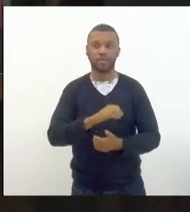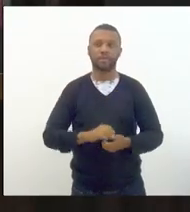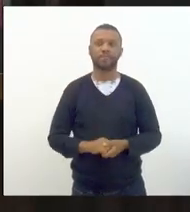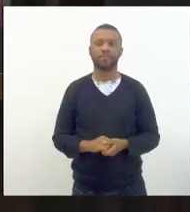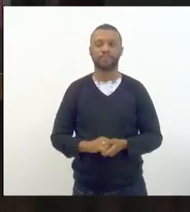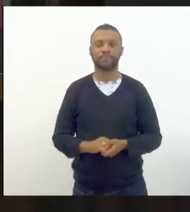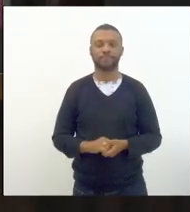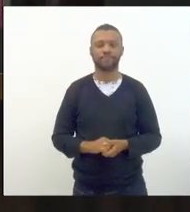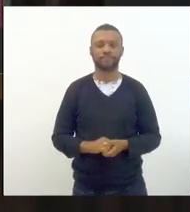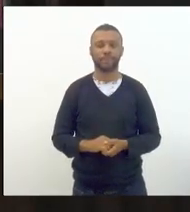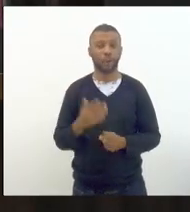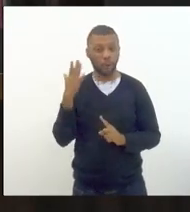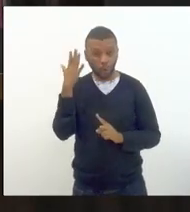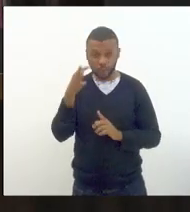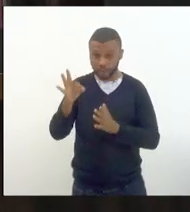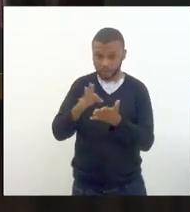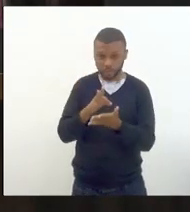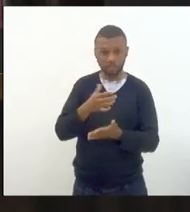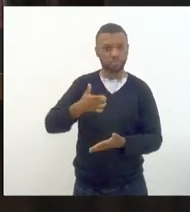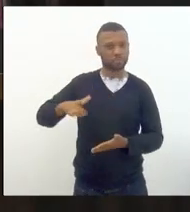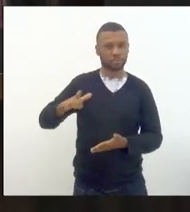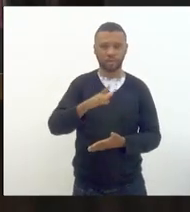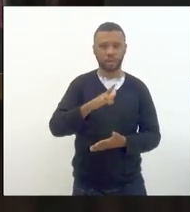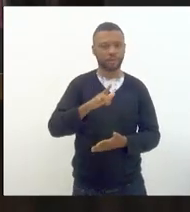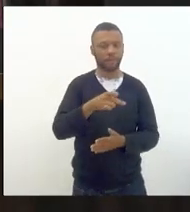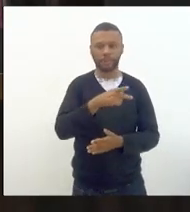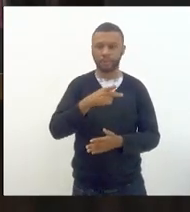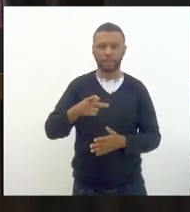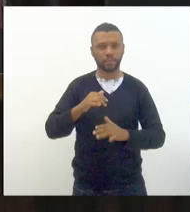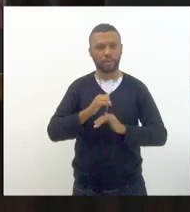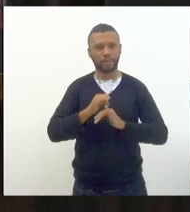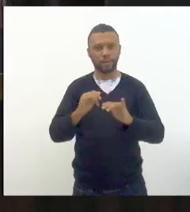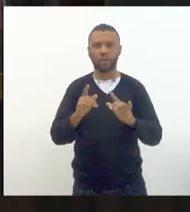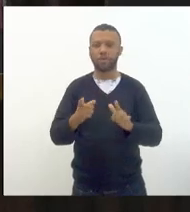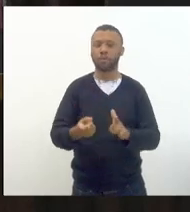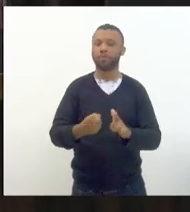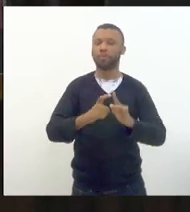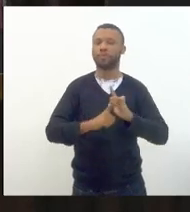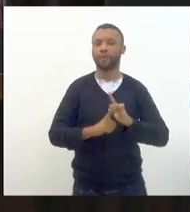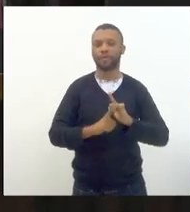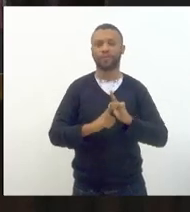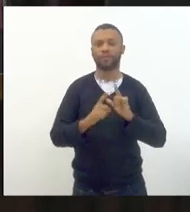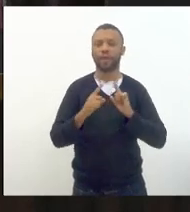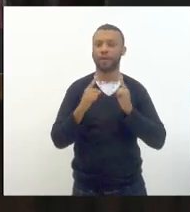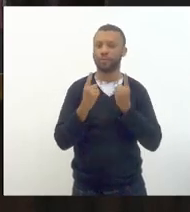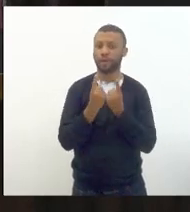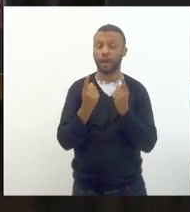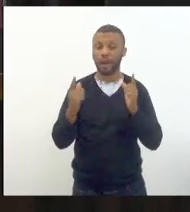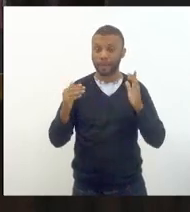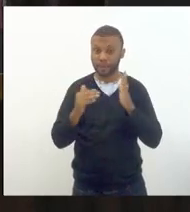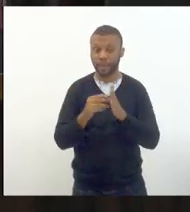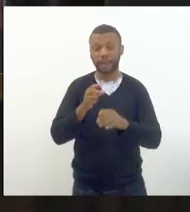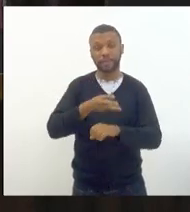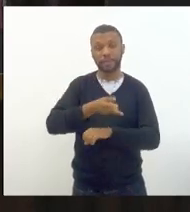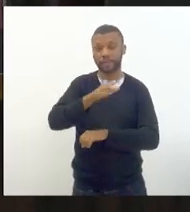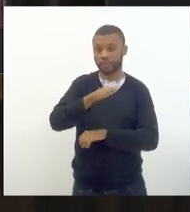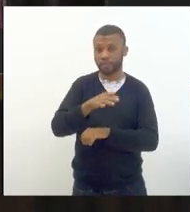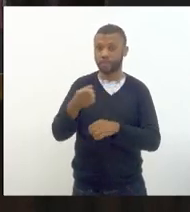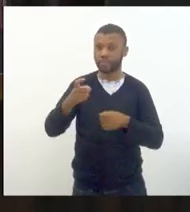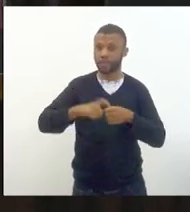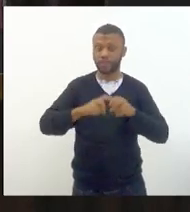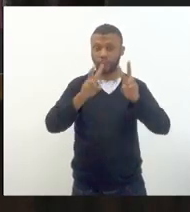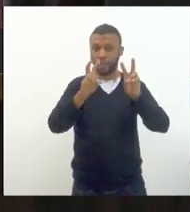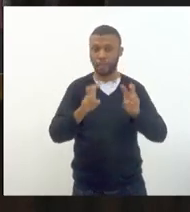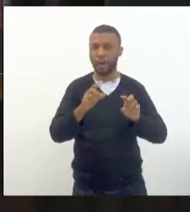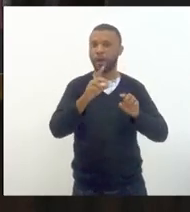não havendo mais oradores inscritos a presidência suspende os trabalhos até às 15horas quando retornaremos